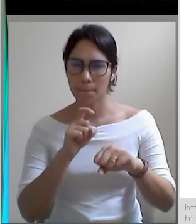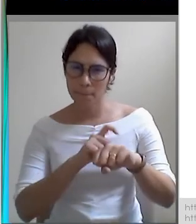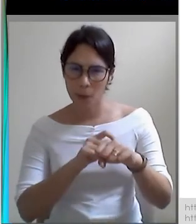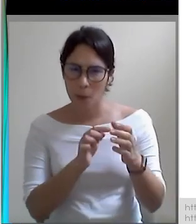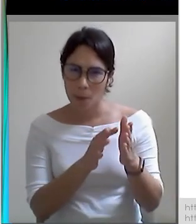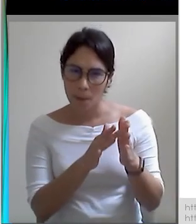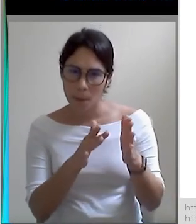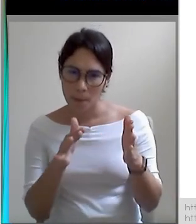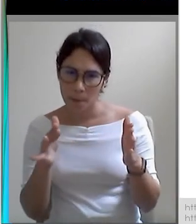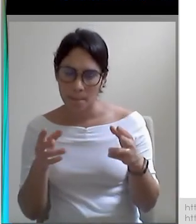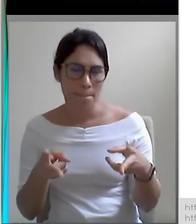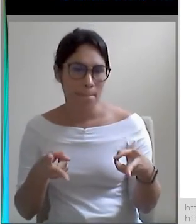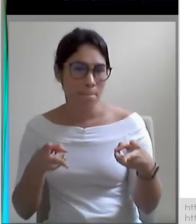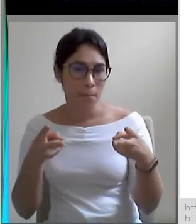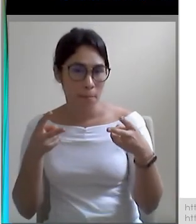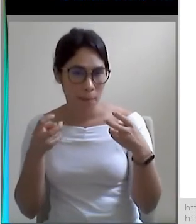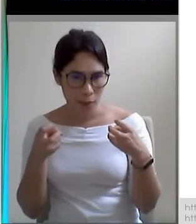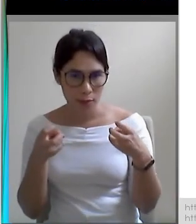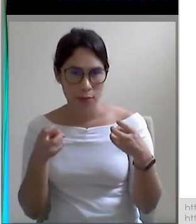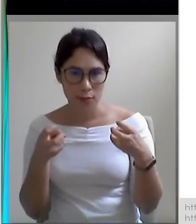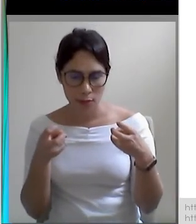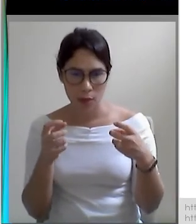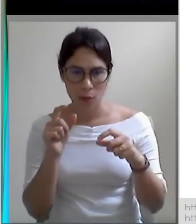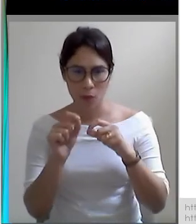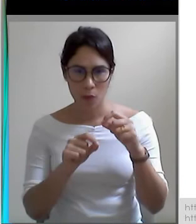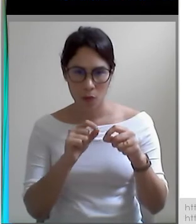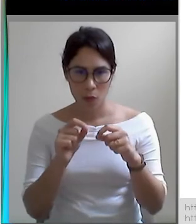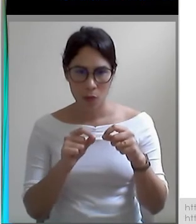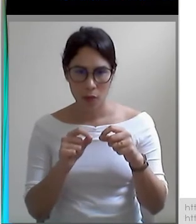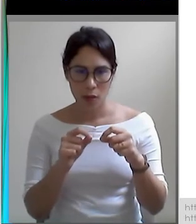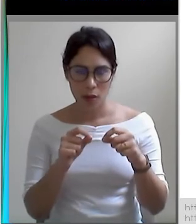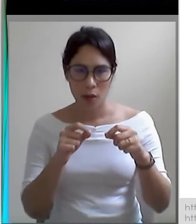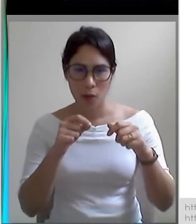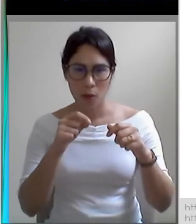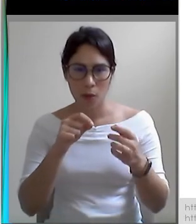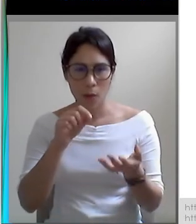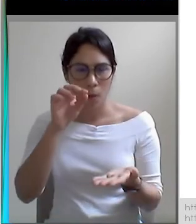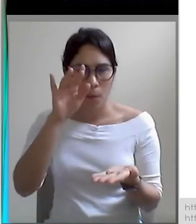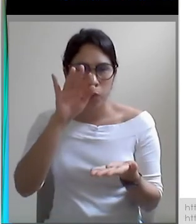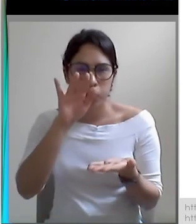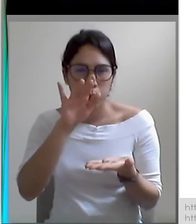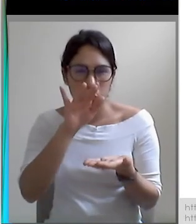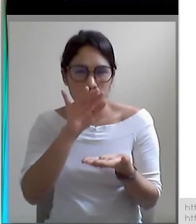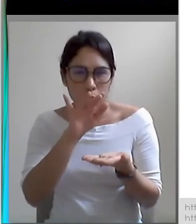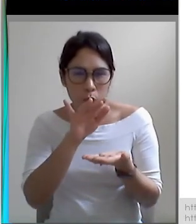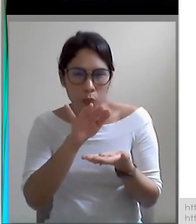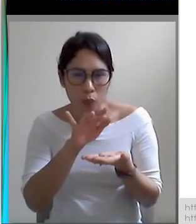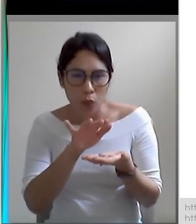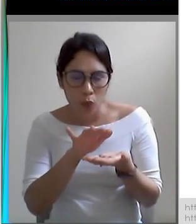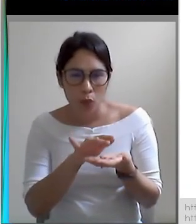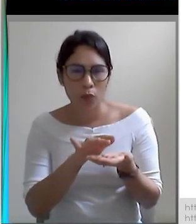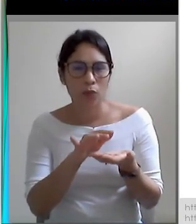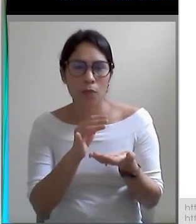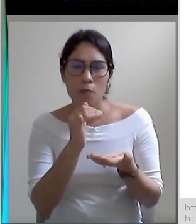e, de acordo com a passagem do tempo, pode-se observar o acúmulo de grânulos de lisossomos,